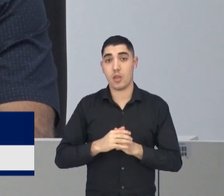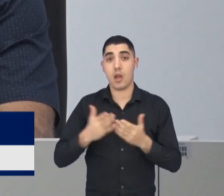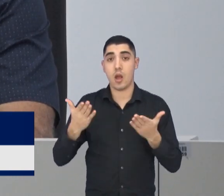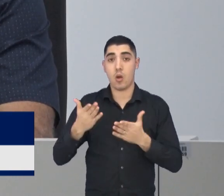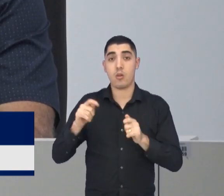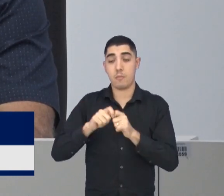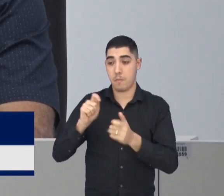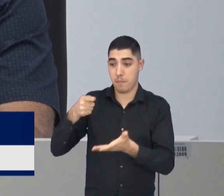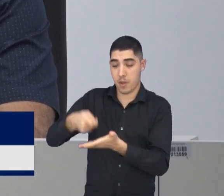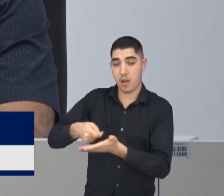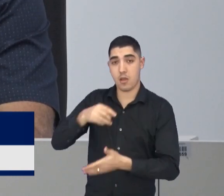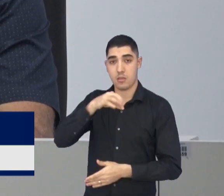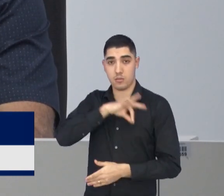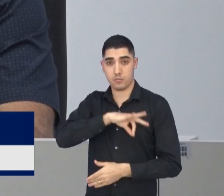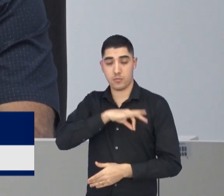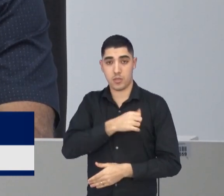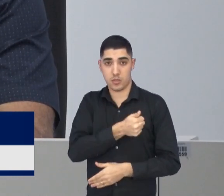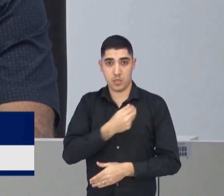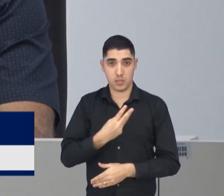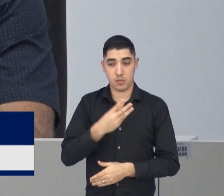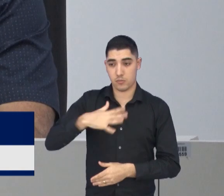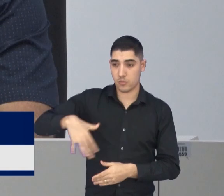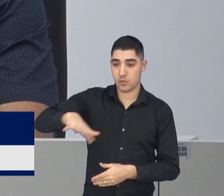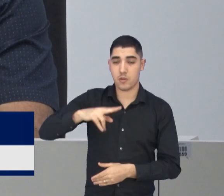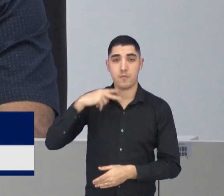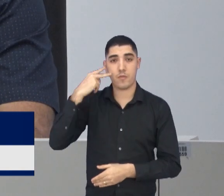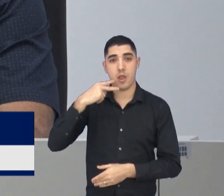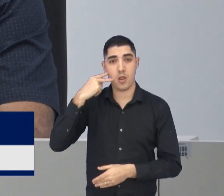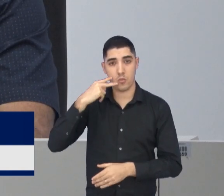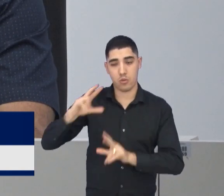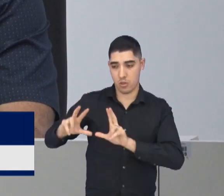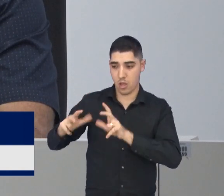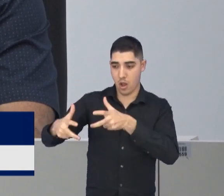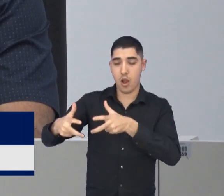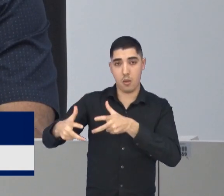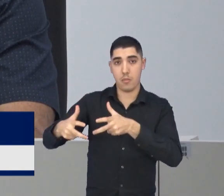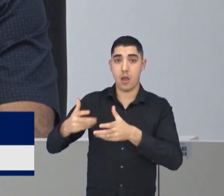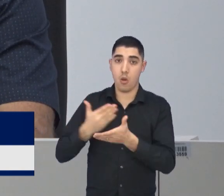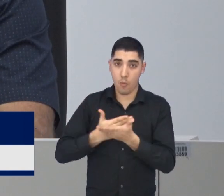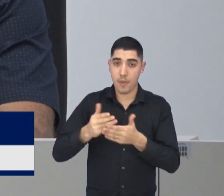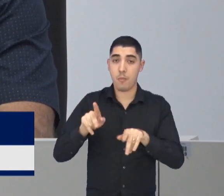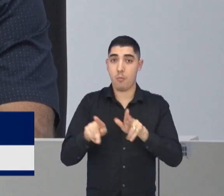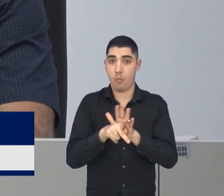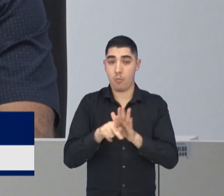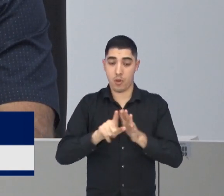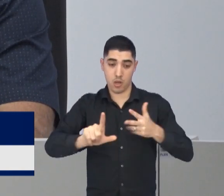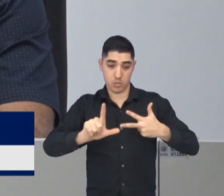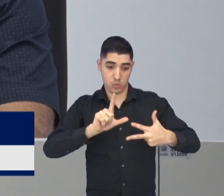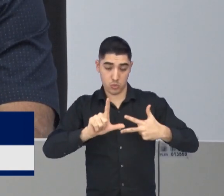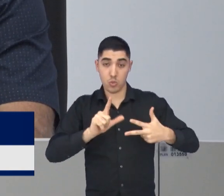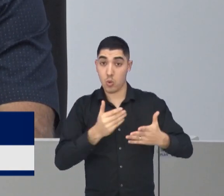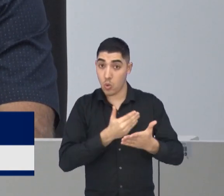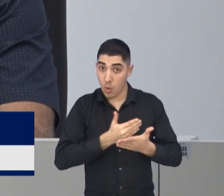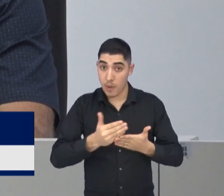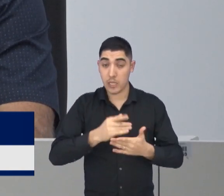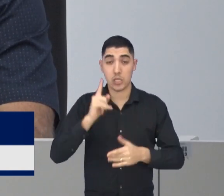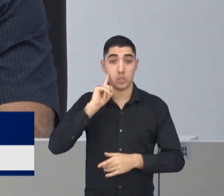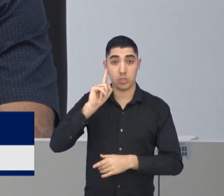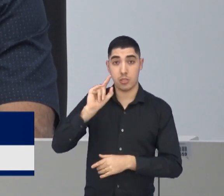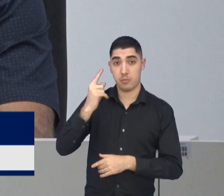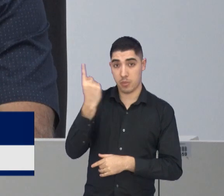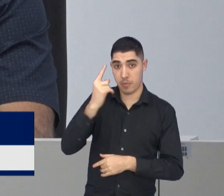do 13º aos vereadores da Câmara Municipal a contar da legislatura a ser iniciada em 1º de janeiro